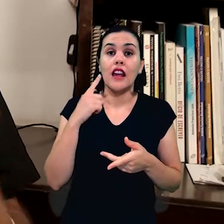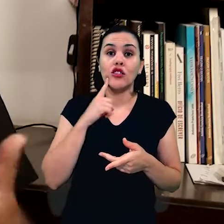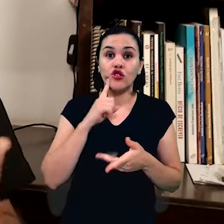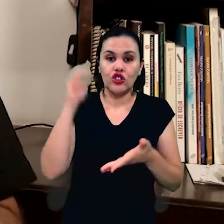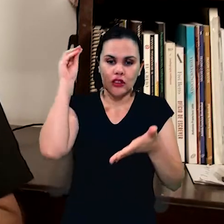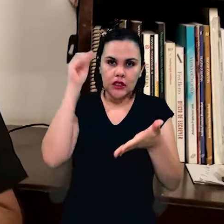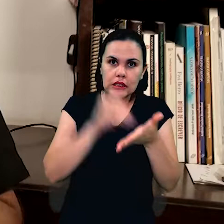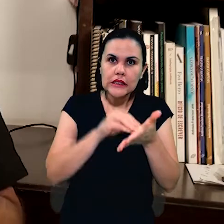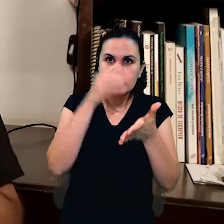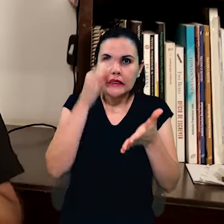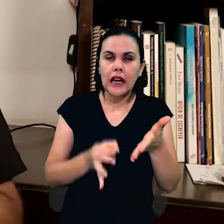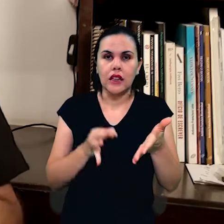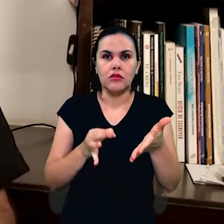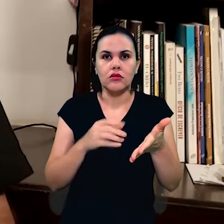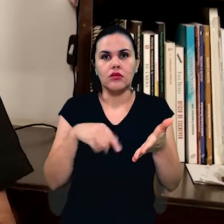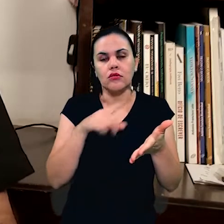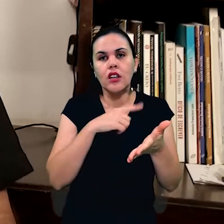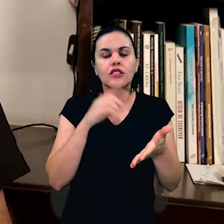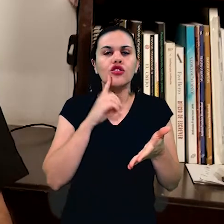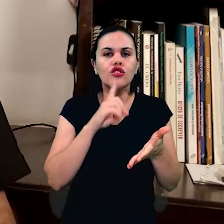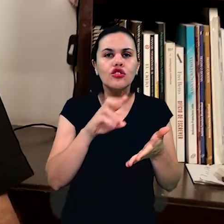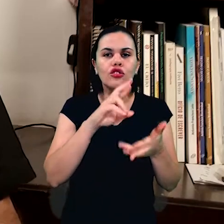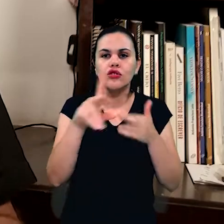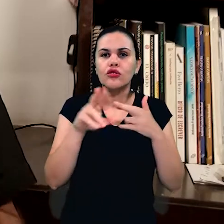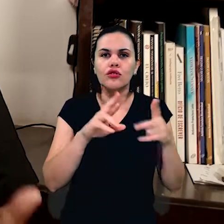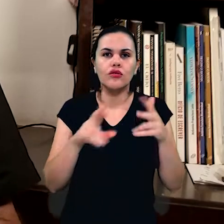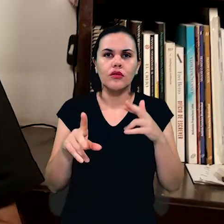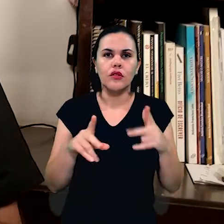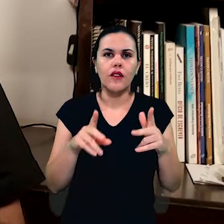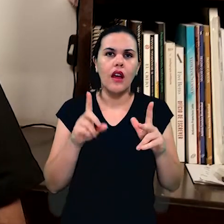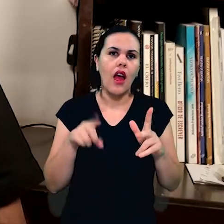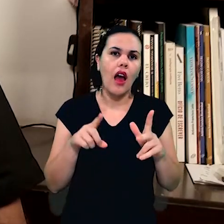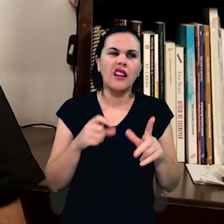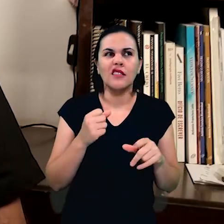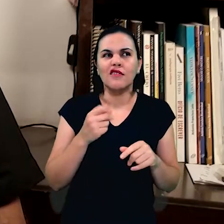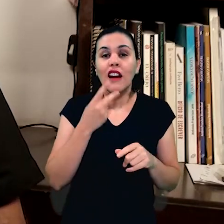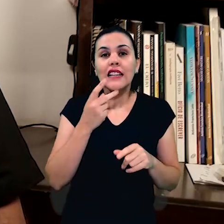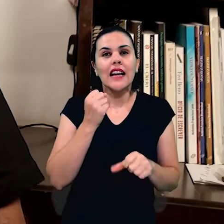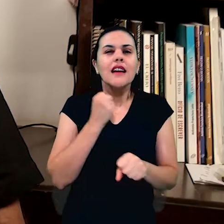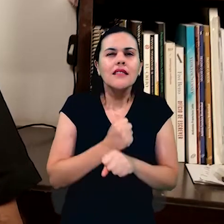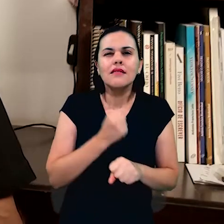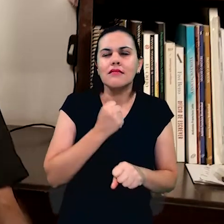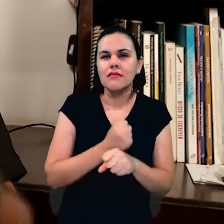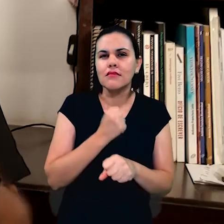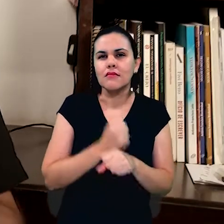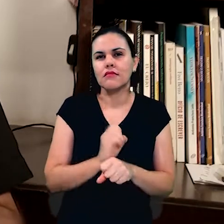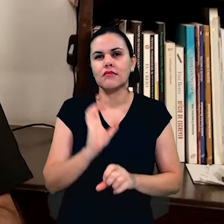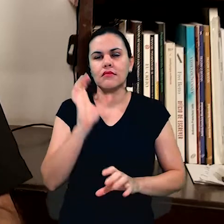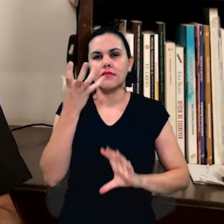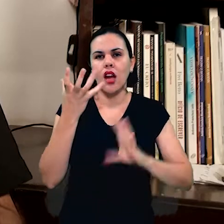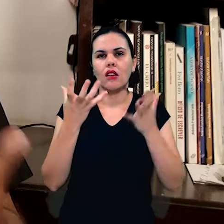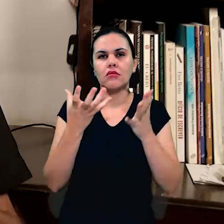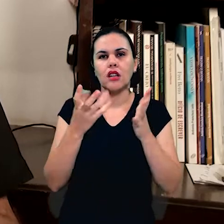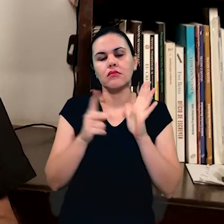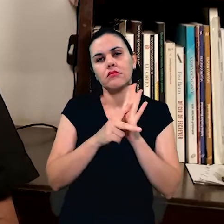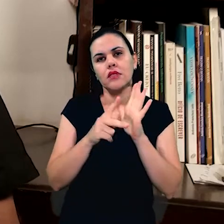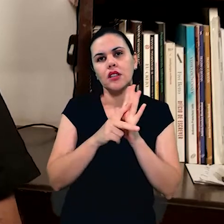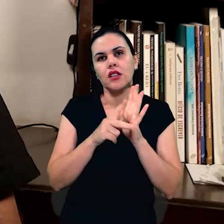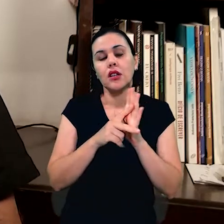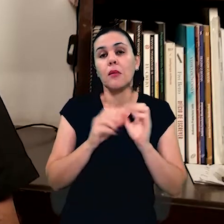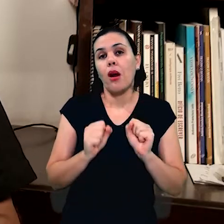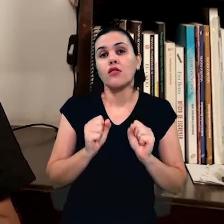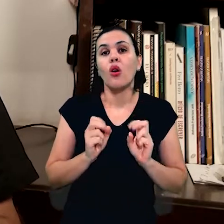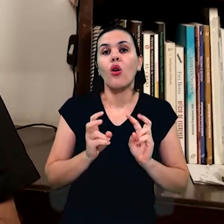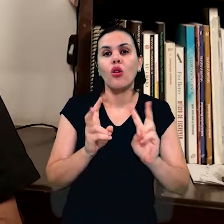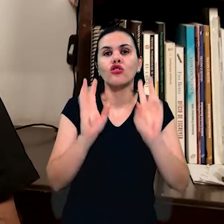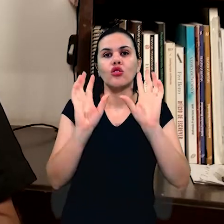E essas datas diferentes a gente resume um pouco como sendo resistências que acontecem para que eles pudessem